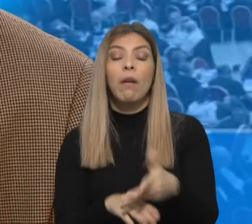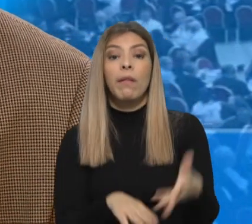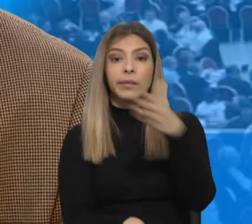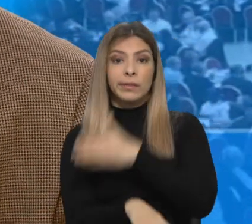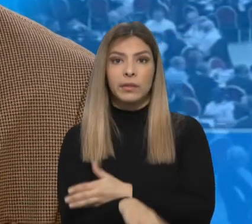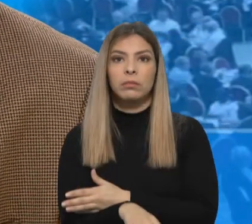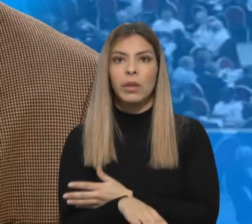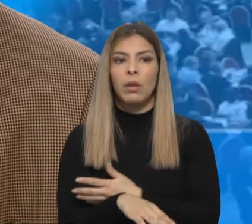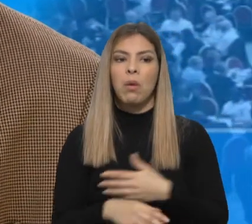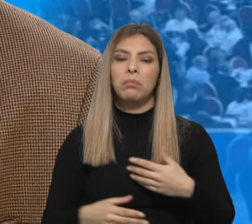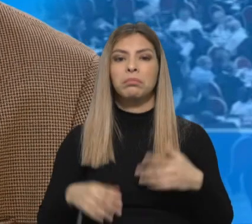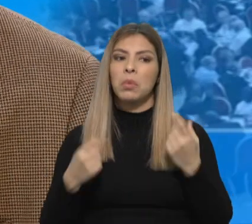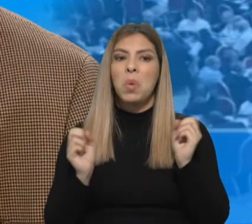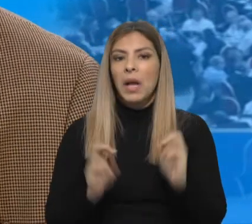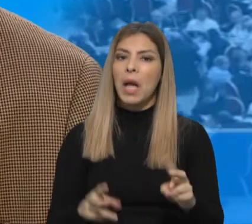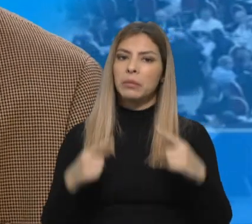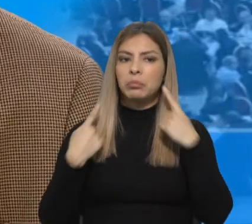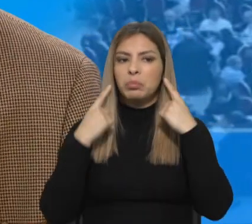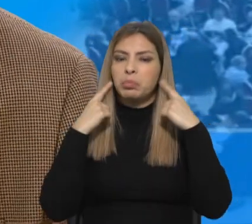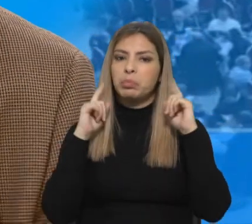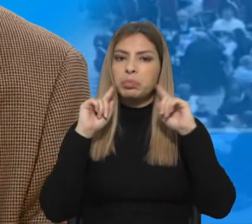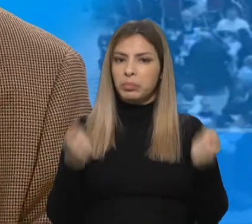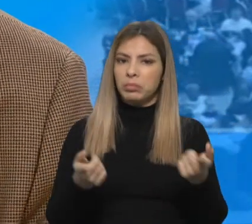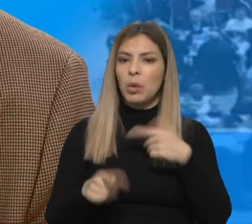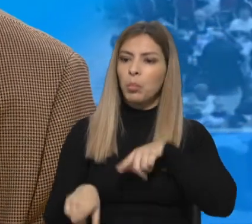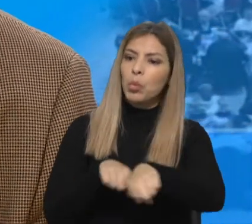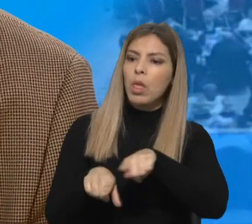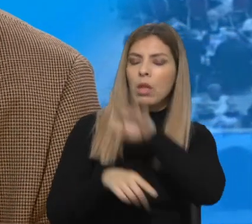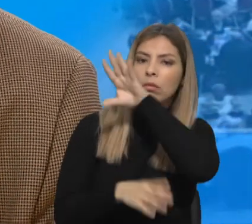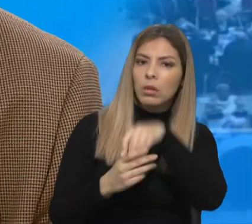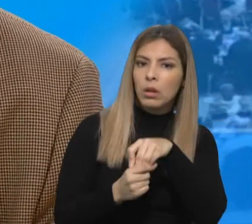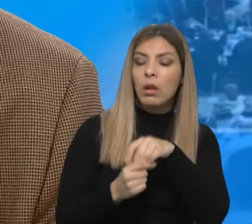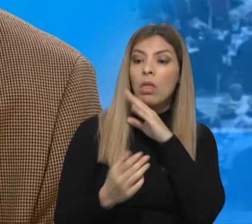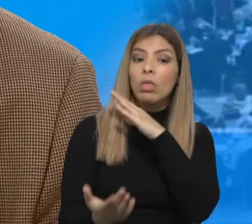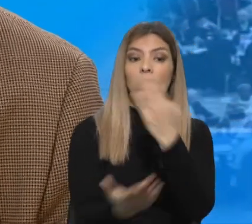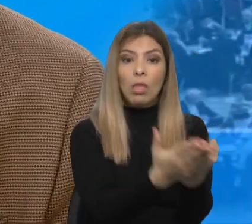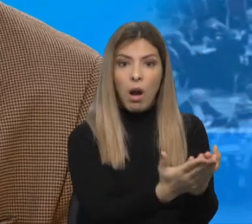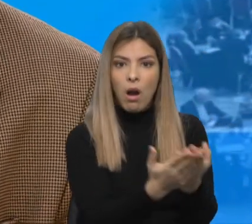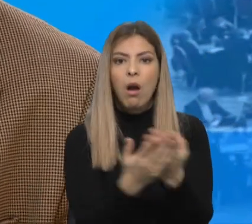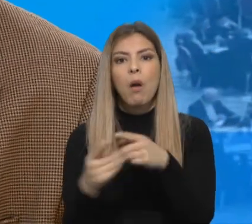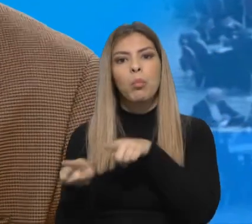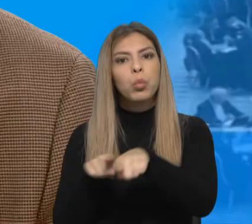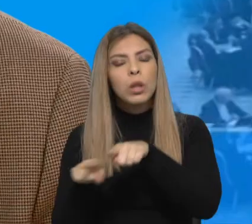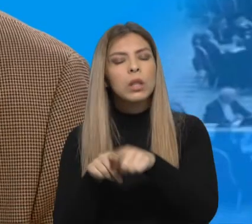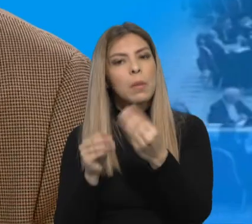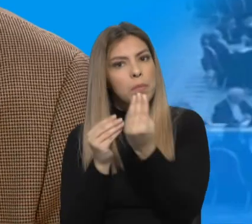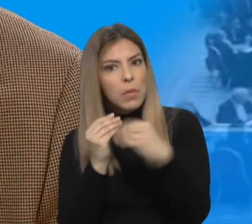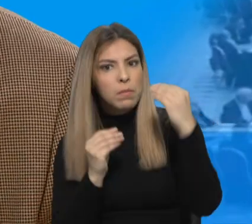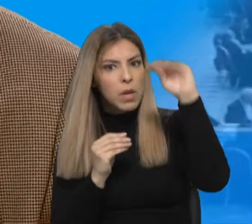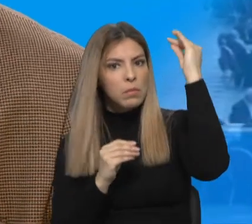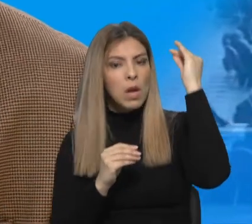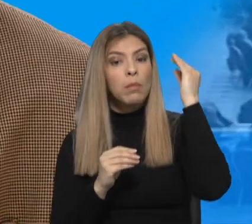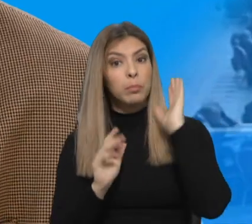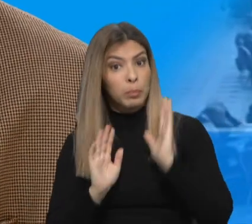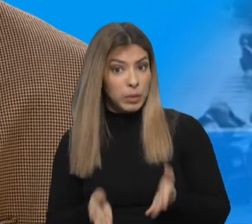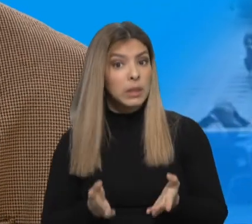está na política, a ideia de ter que trazer um valor acrescentado para a política, e um valor acrescentado que não